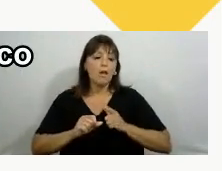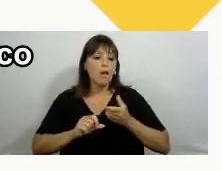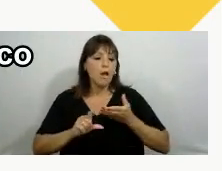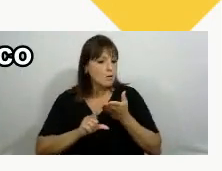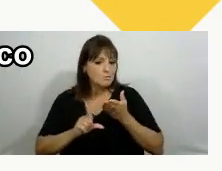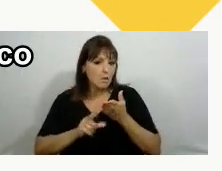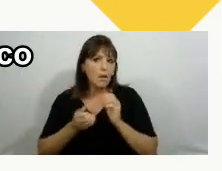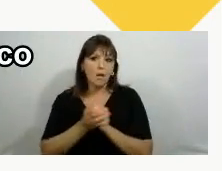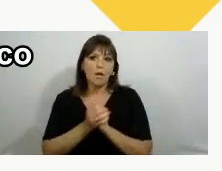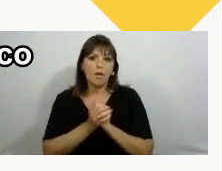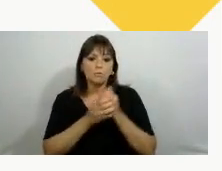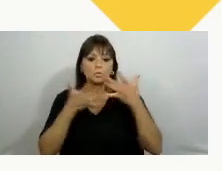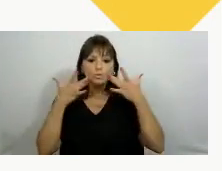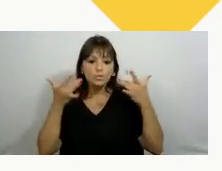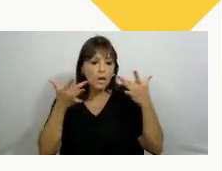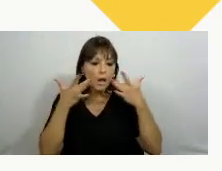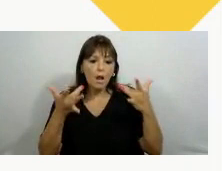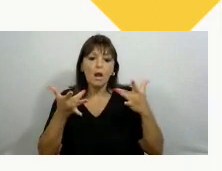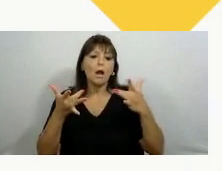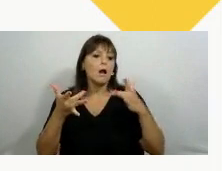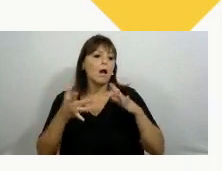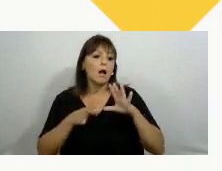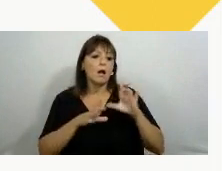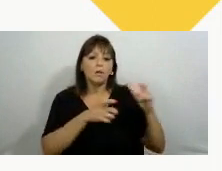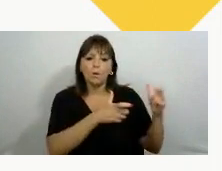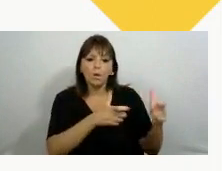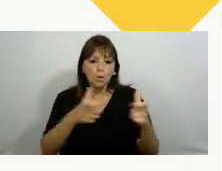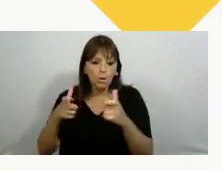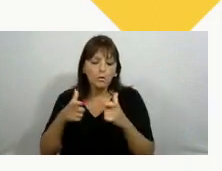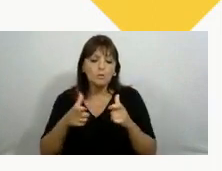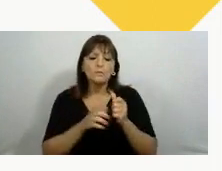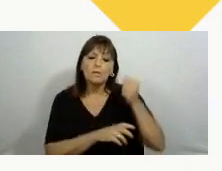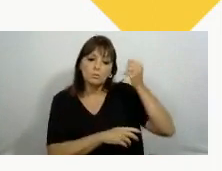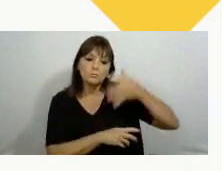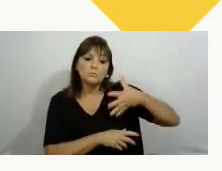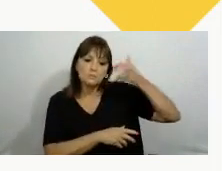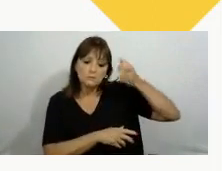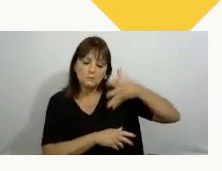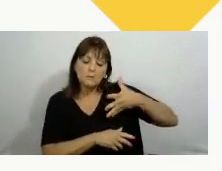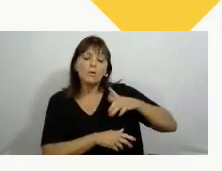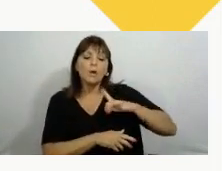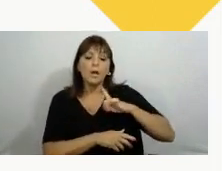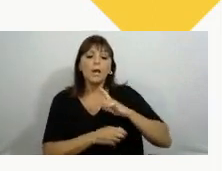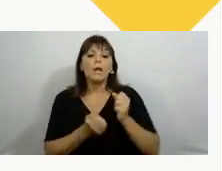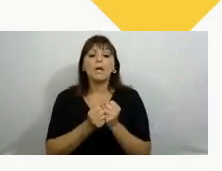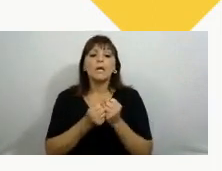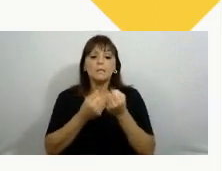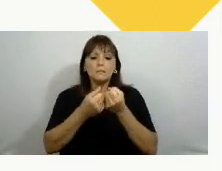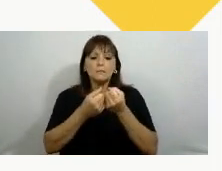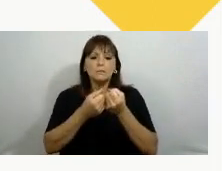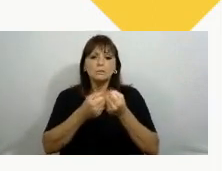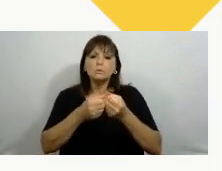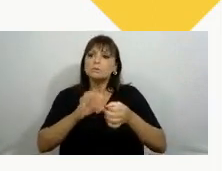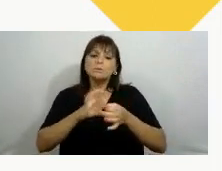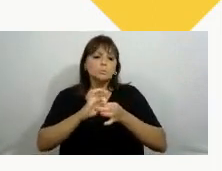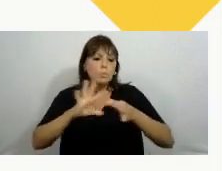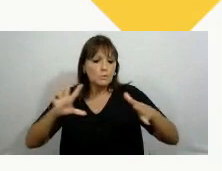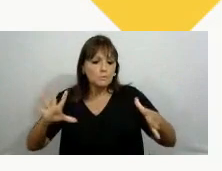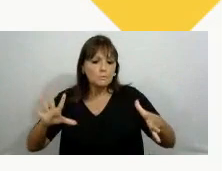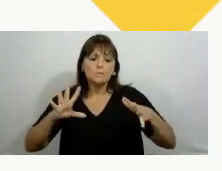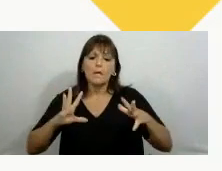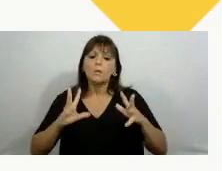audiodescrição, é disponibilizado ao público, desde que a pessoa vai lá, fale que tem interesse, ela pode ter acesso ali ao fone de ouvido